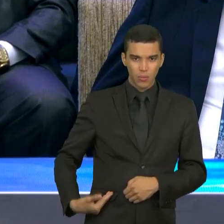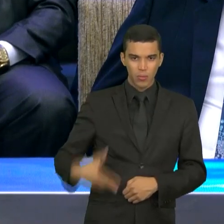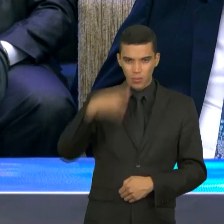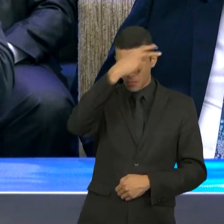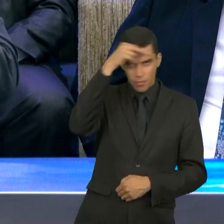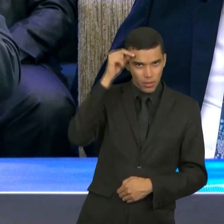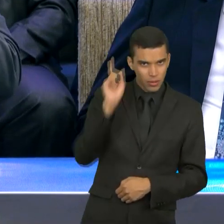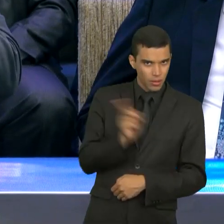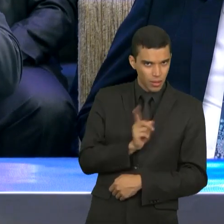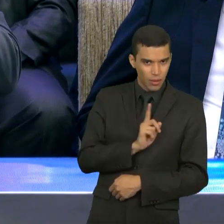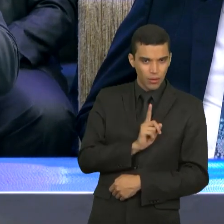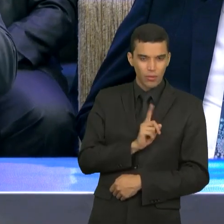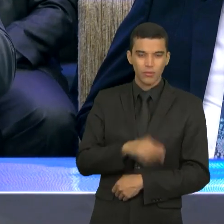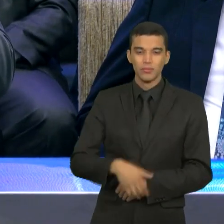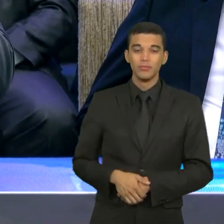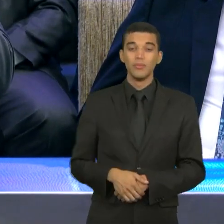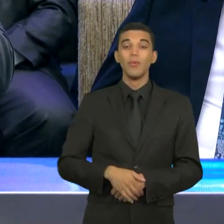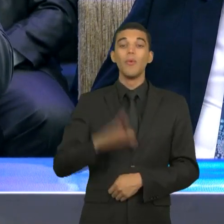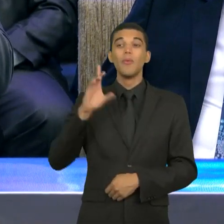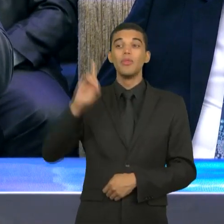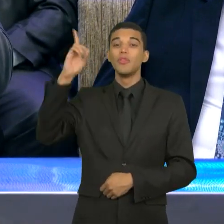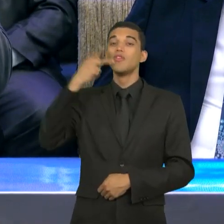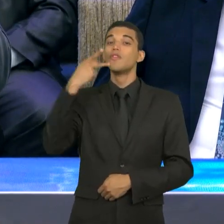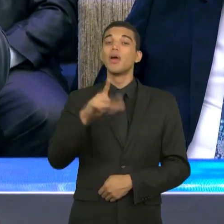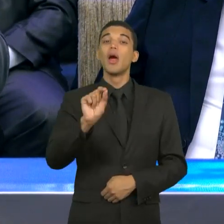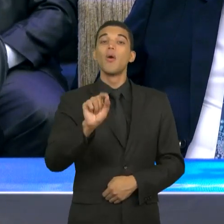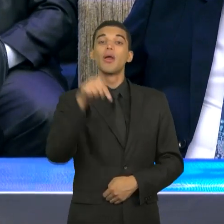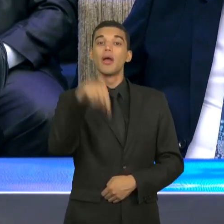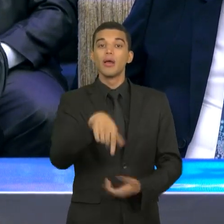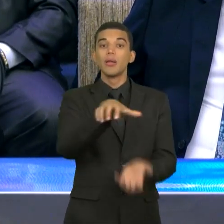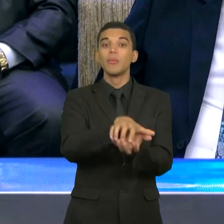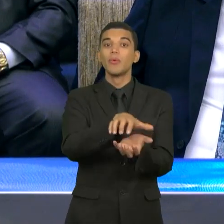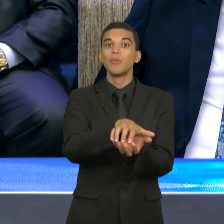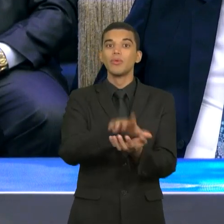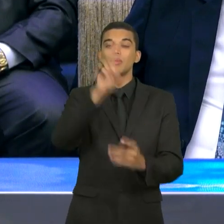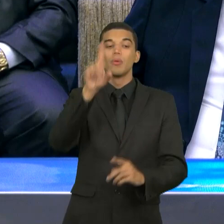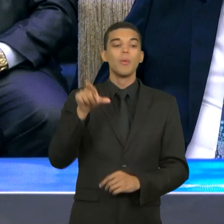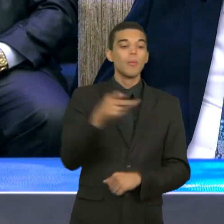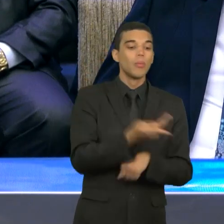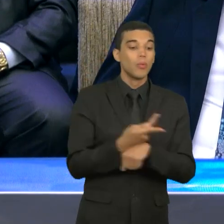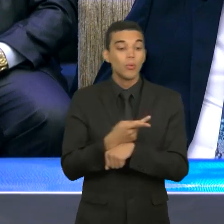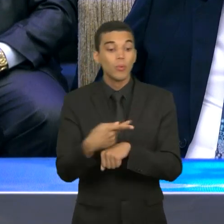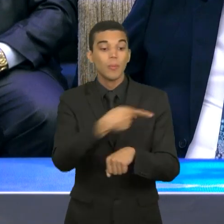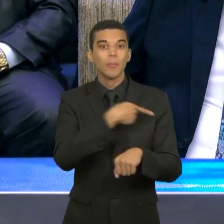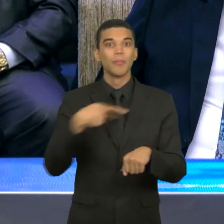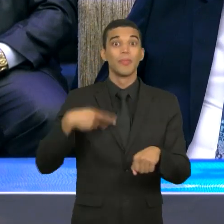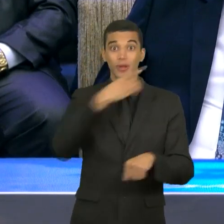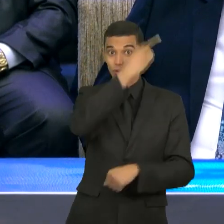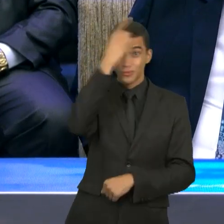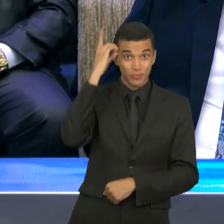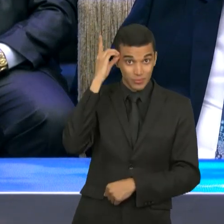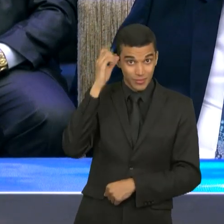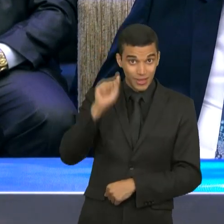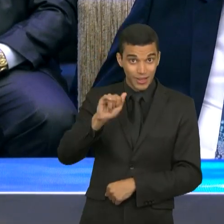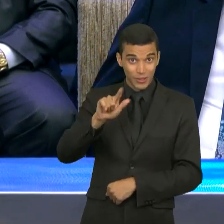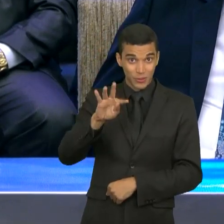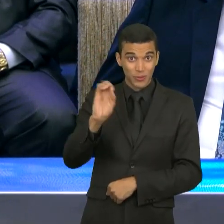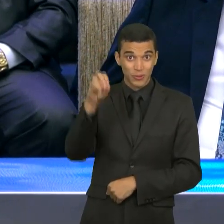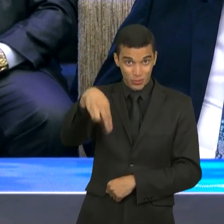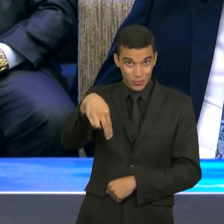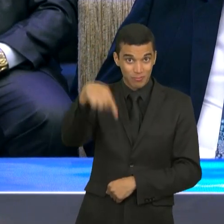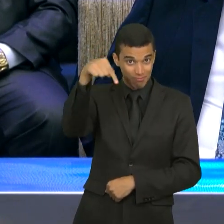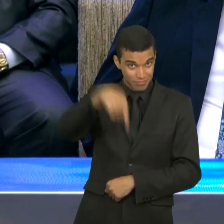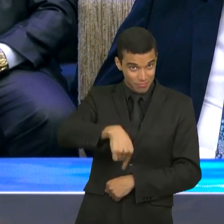madrugada porque ele procura os retos de coração os meus olhos procurarão